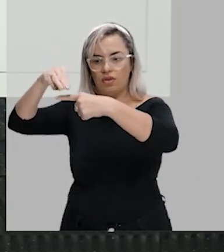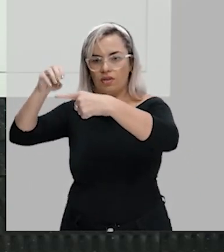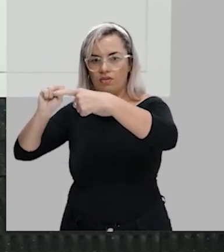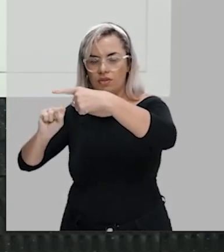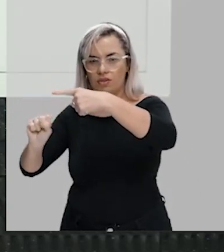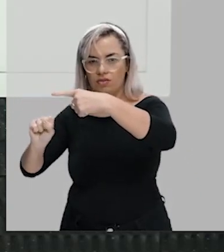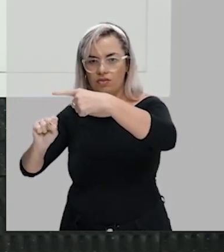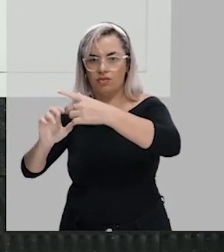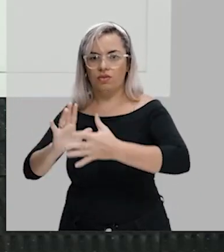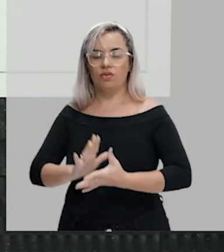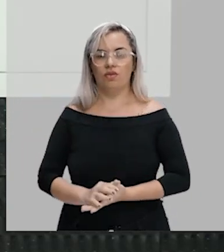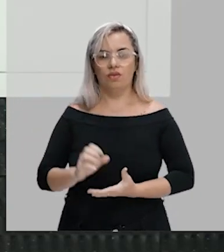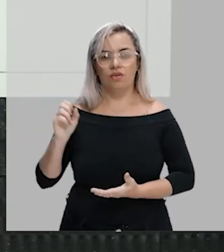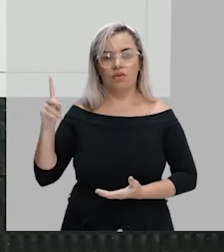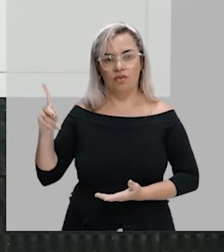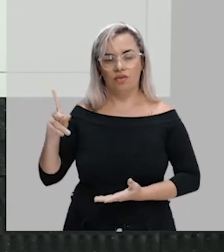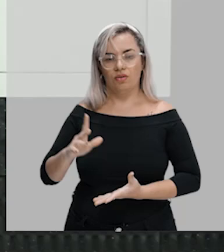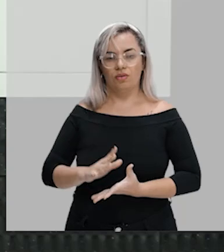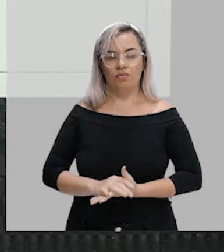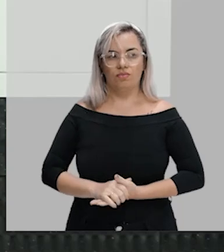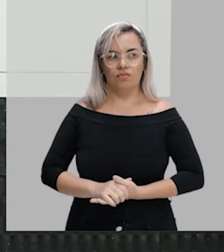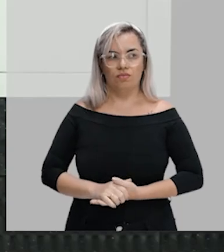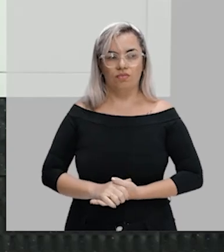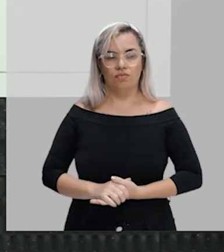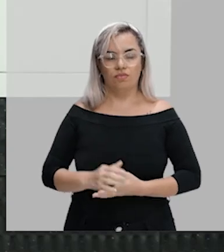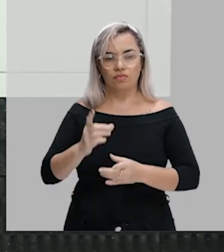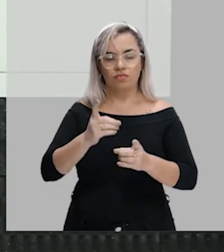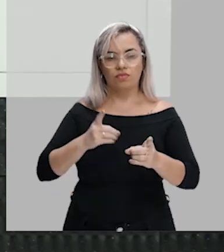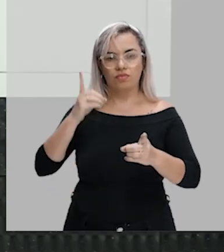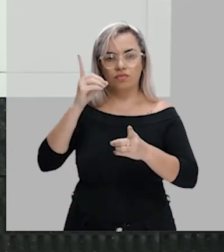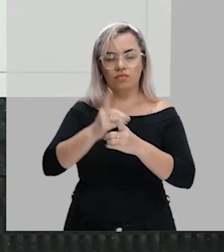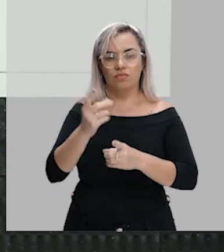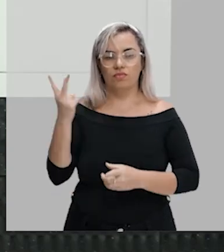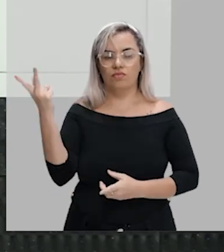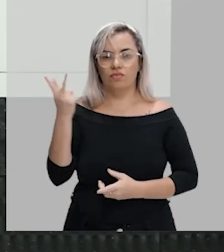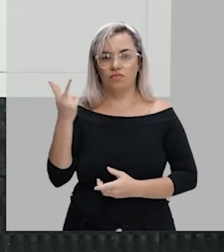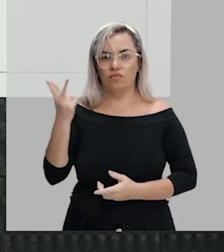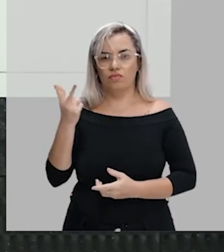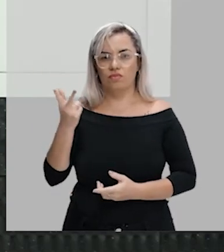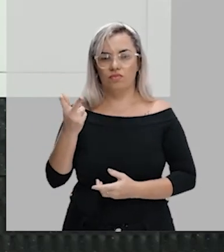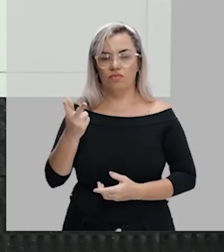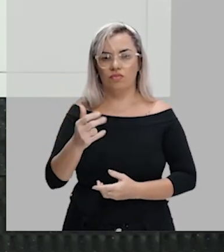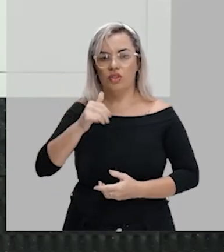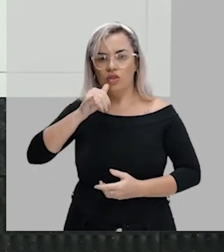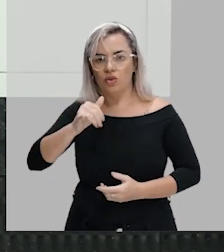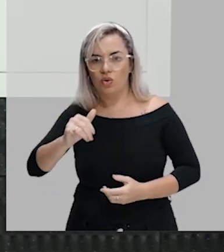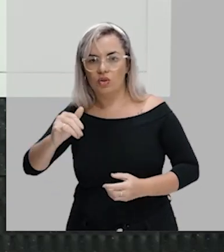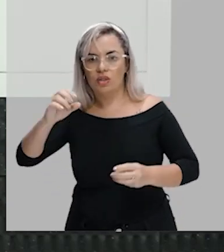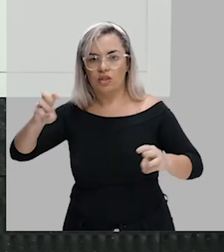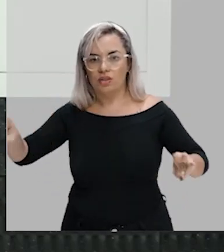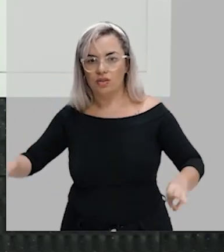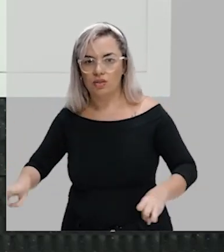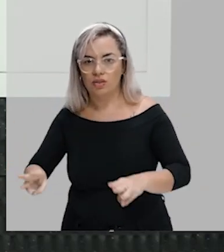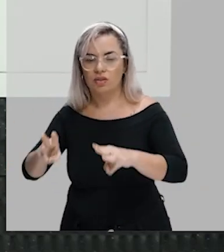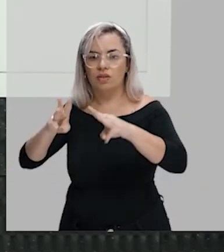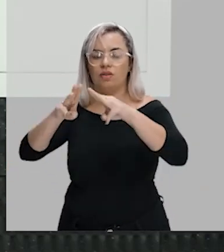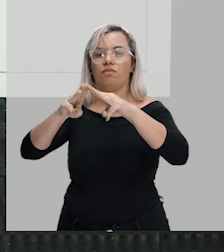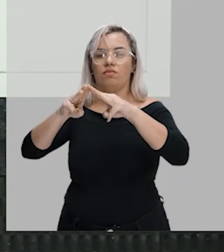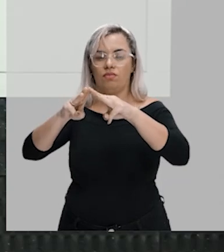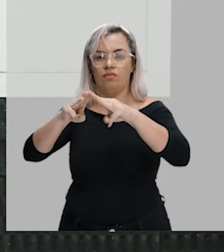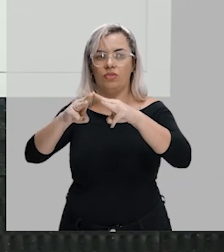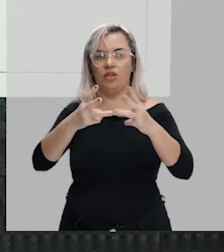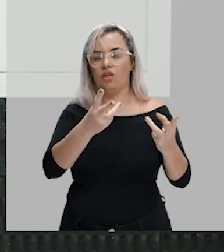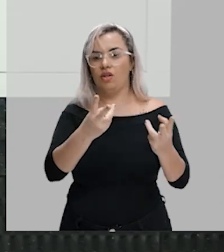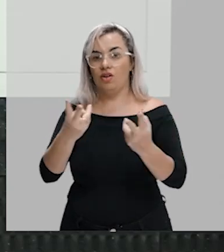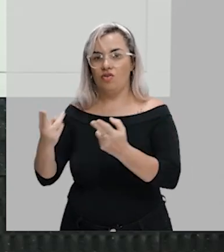Certo? Ou seja, ele encontrou a velocidade de uma onda eletromagnética, né, igual à velocidade